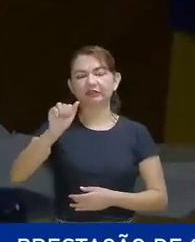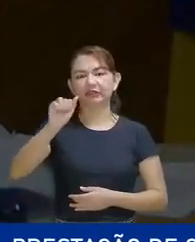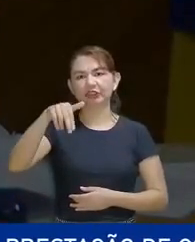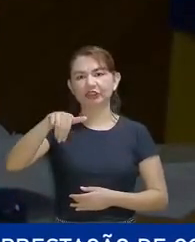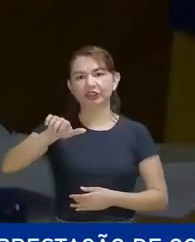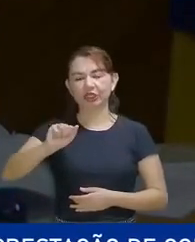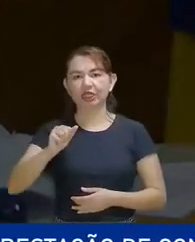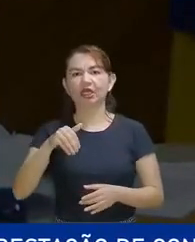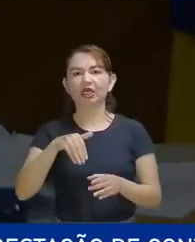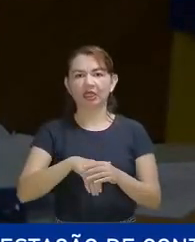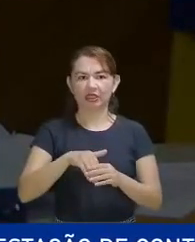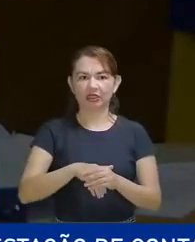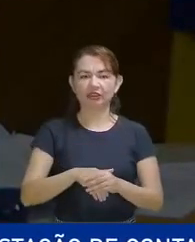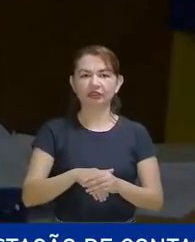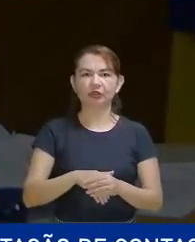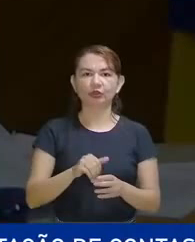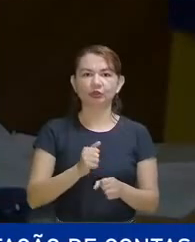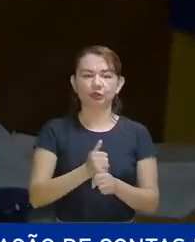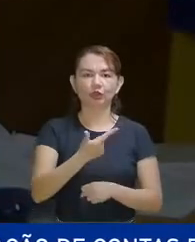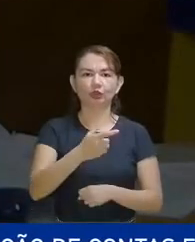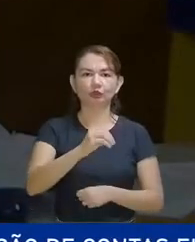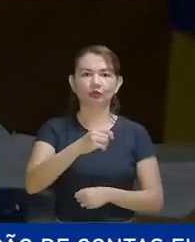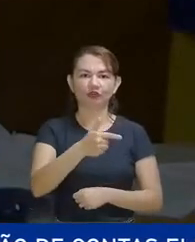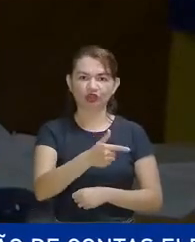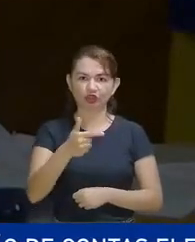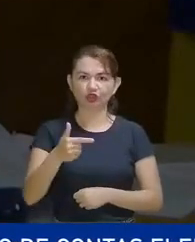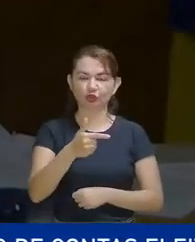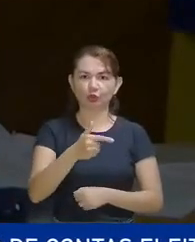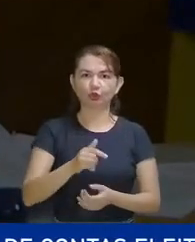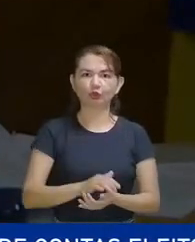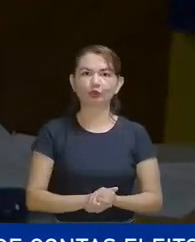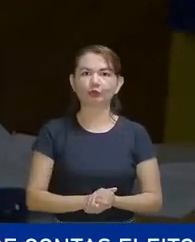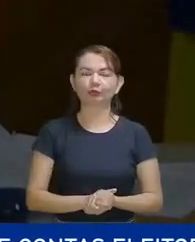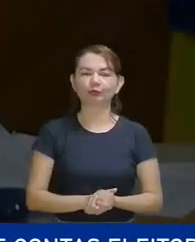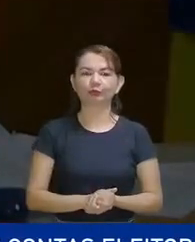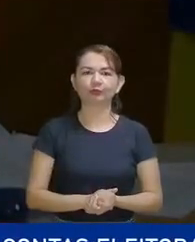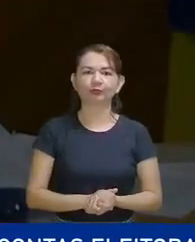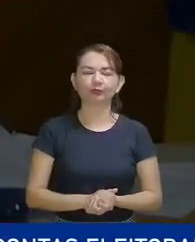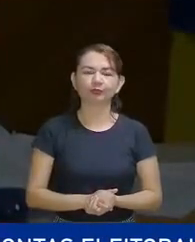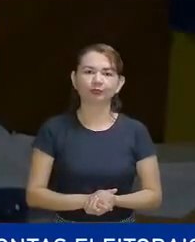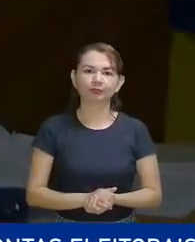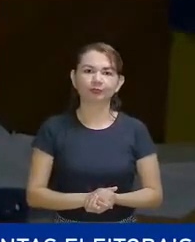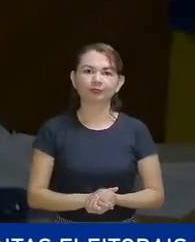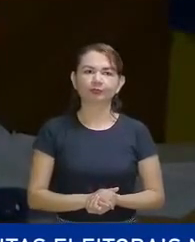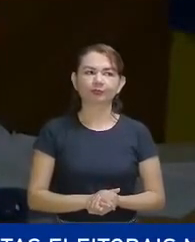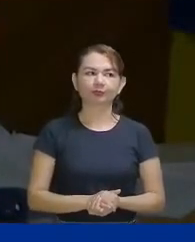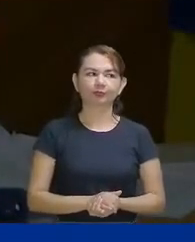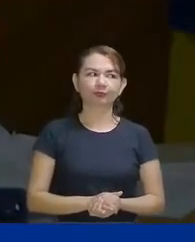referente às eleições de 2022, vencido o juiz Anselmo Gonçalves.